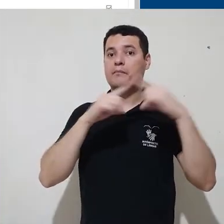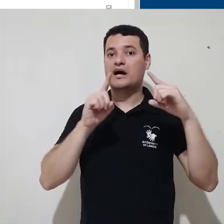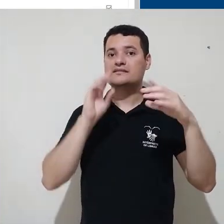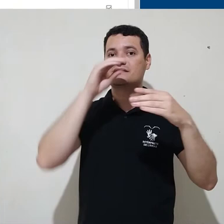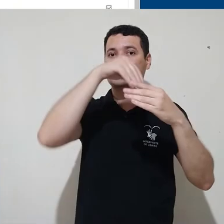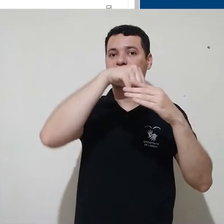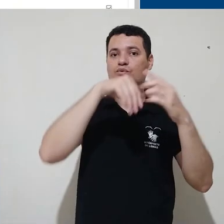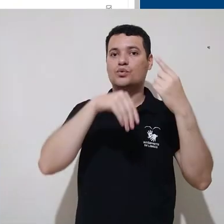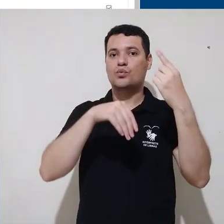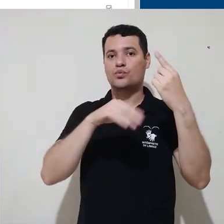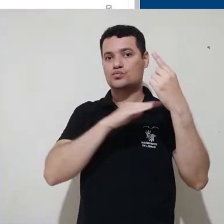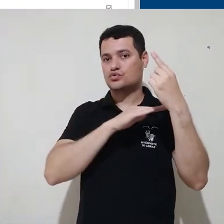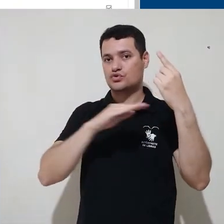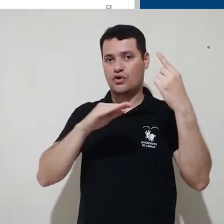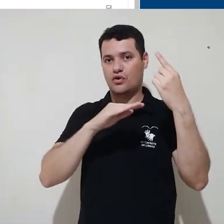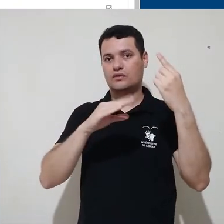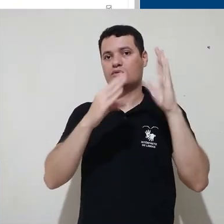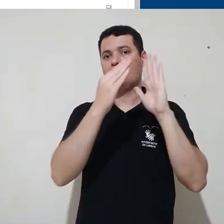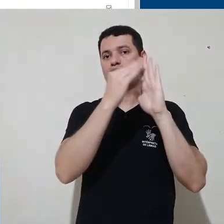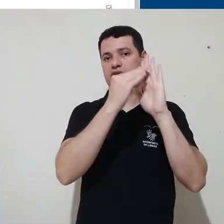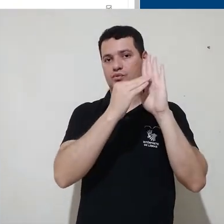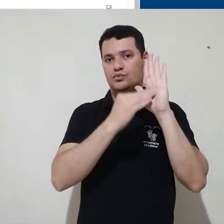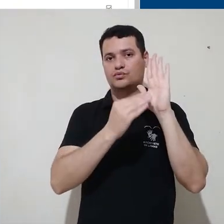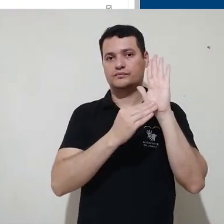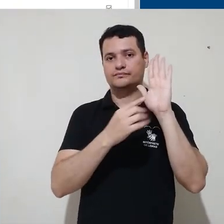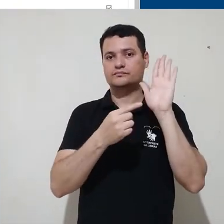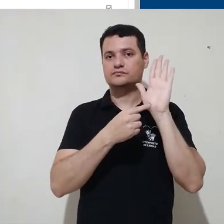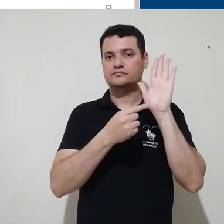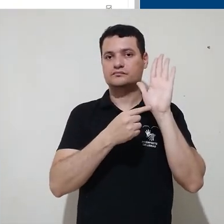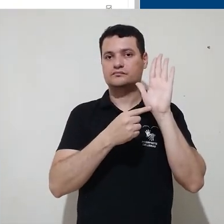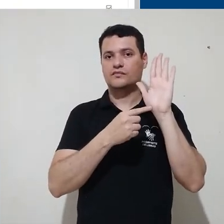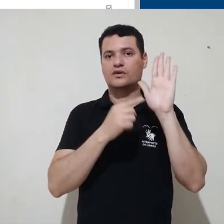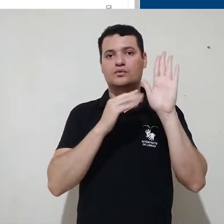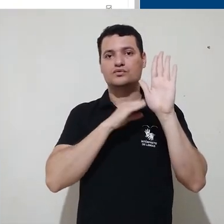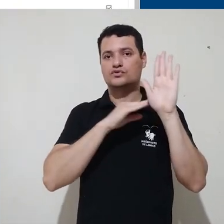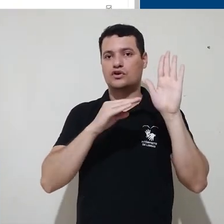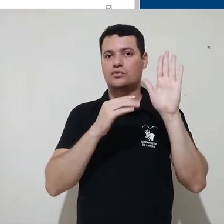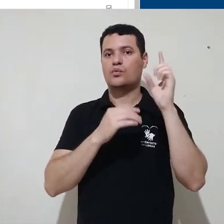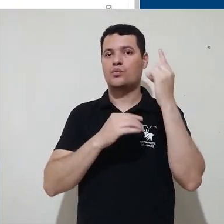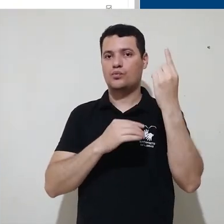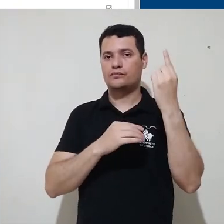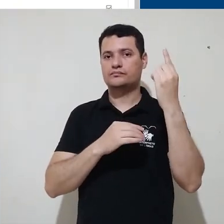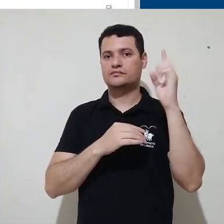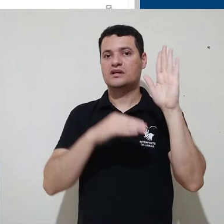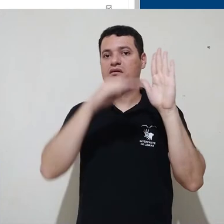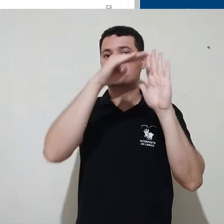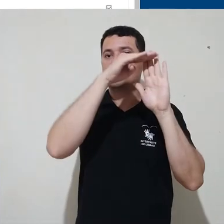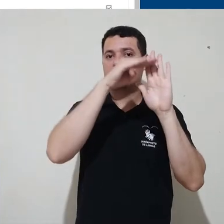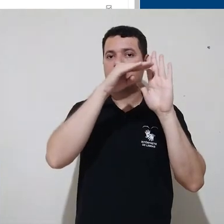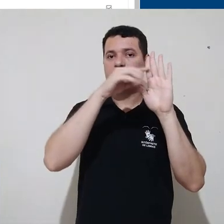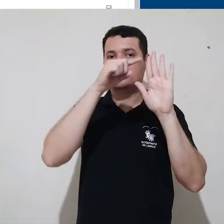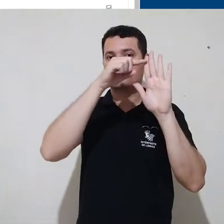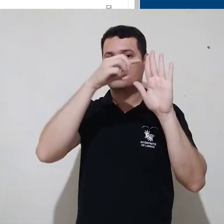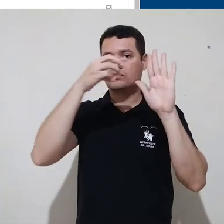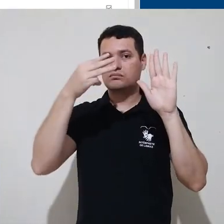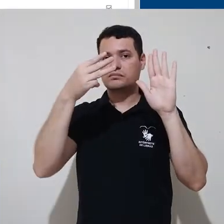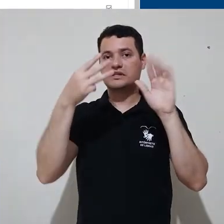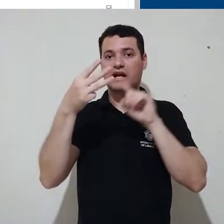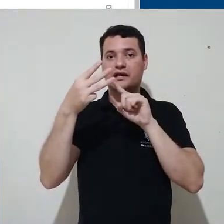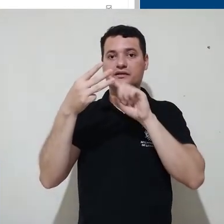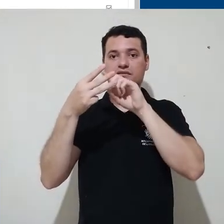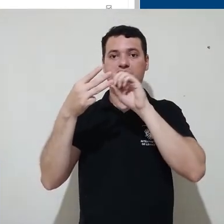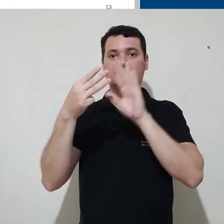1 possui conteúdo inserido dentro dele. E que conteúdo é esse? Eu inseri